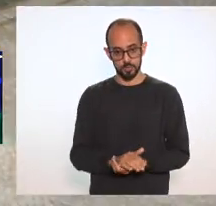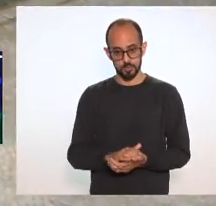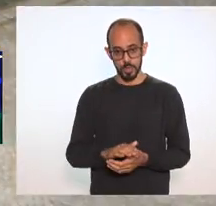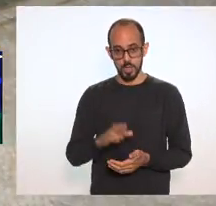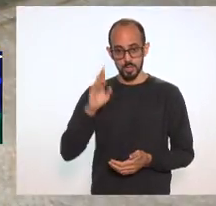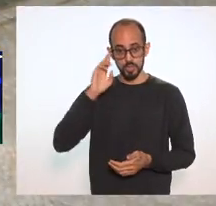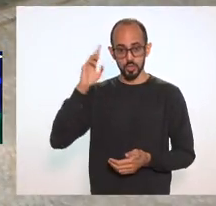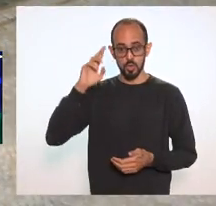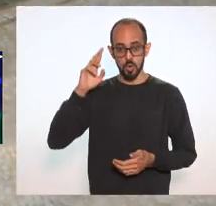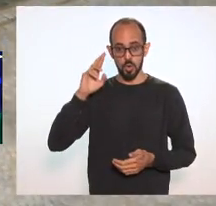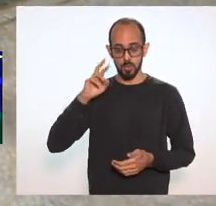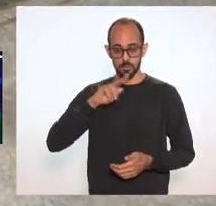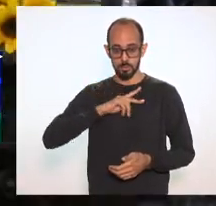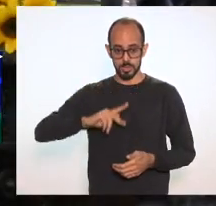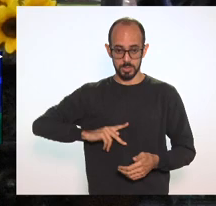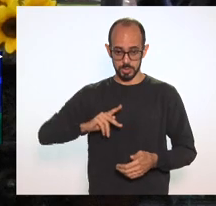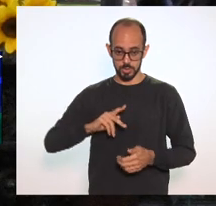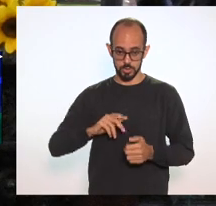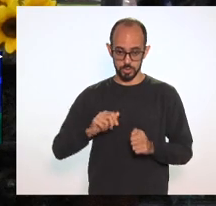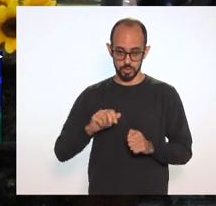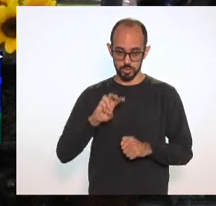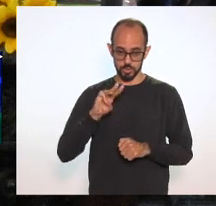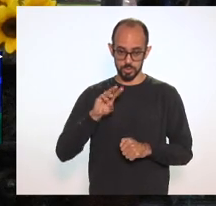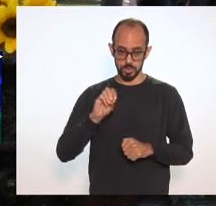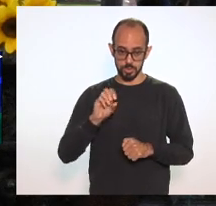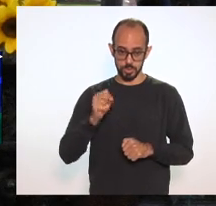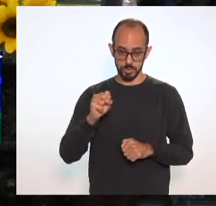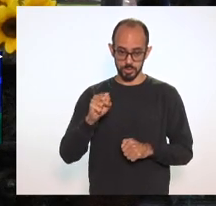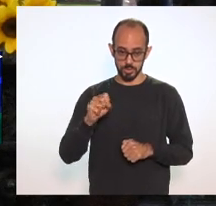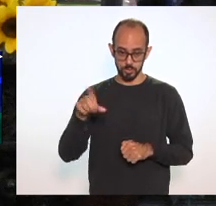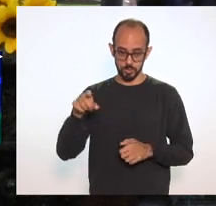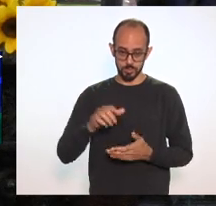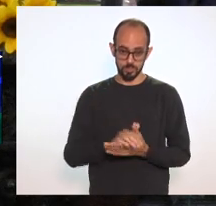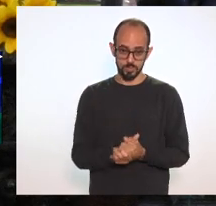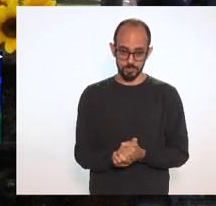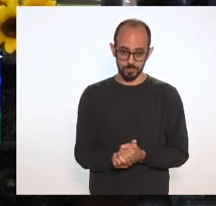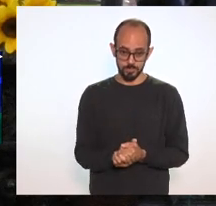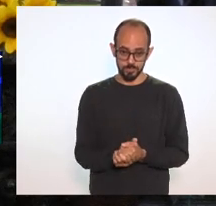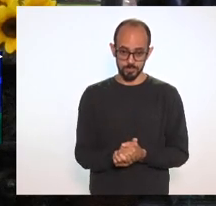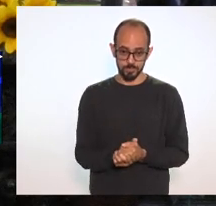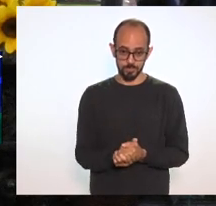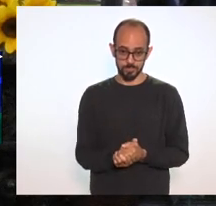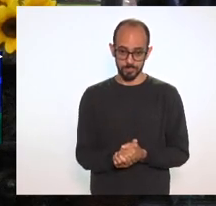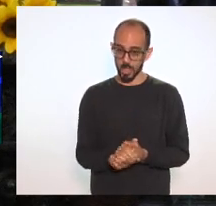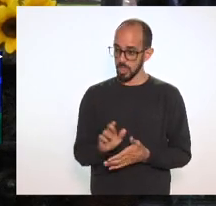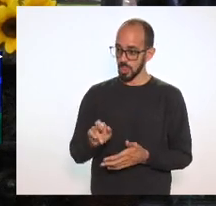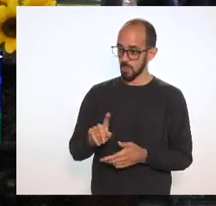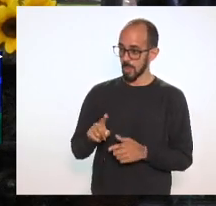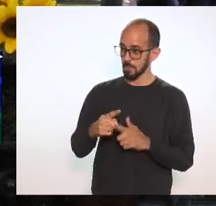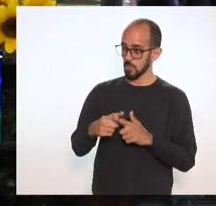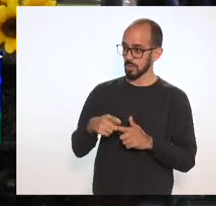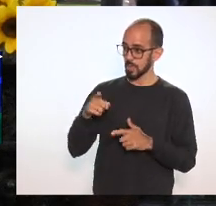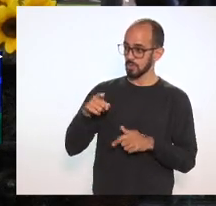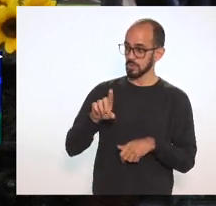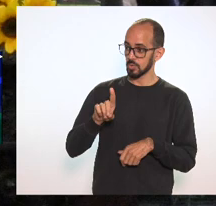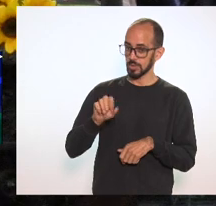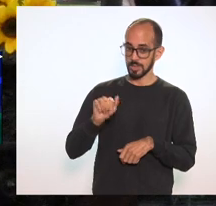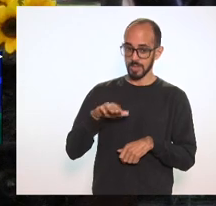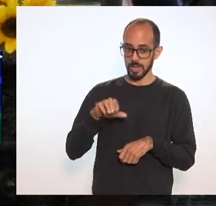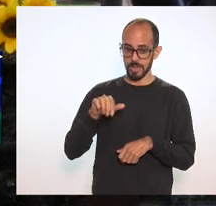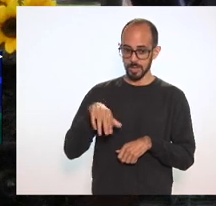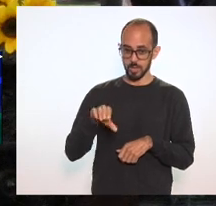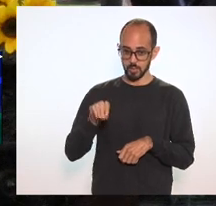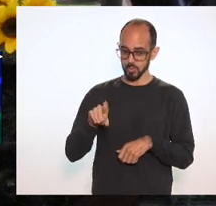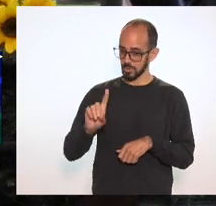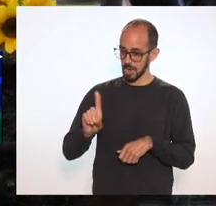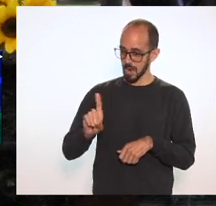senhoras 30 segundo a silêncio aí tem todo direito deputado na bate lá não é porque vossa excelência é o decano né porque eu gostaria é o